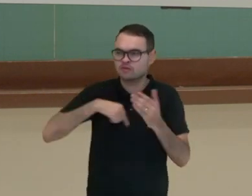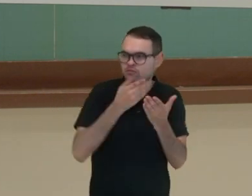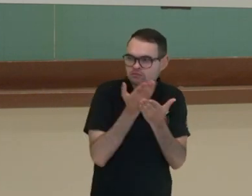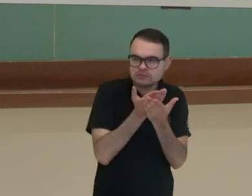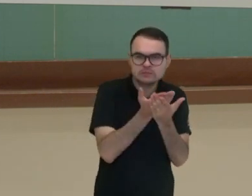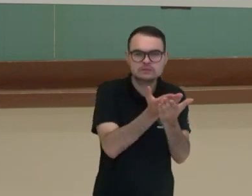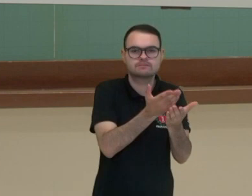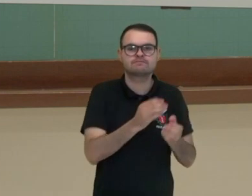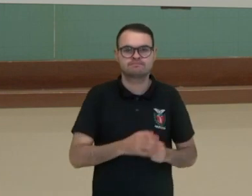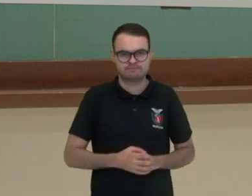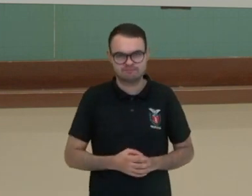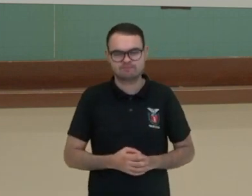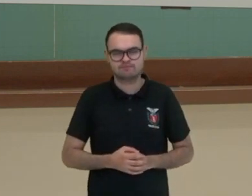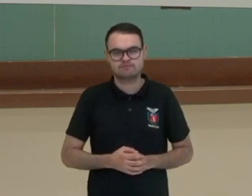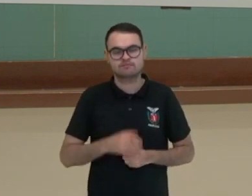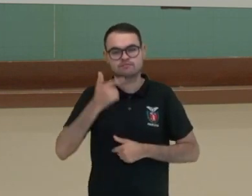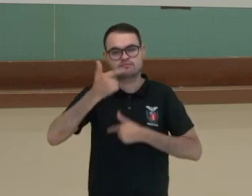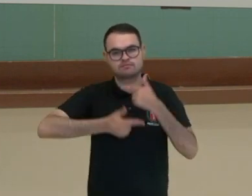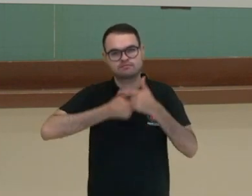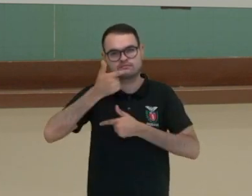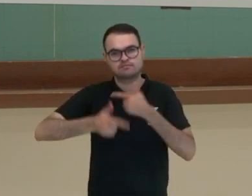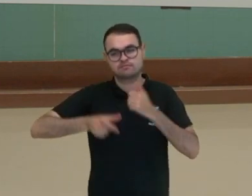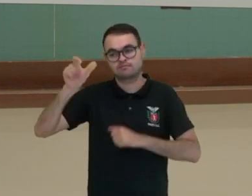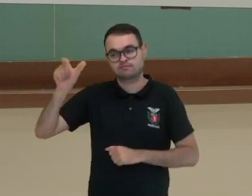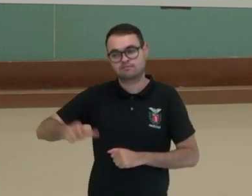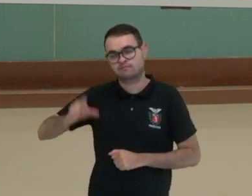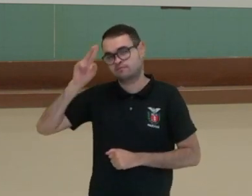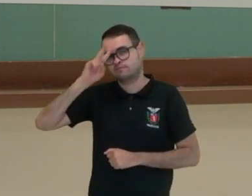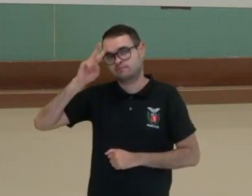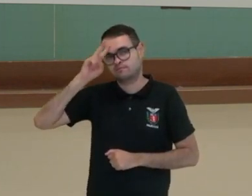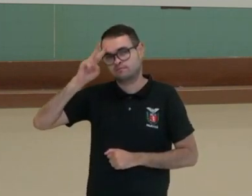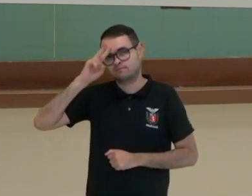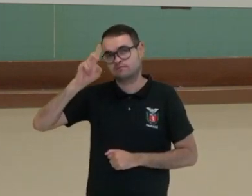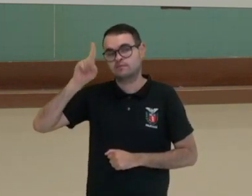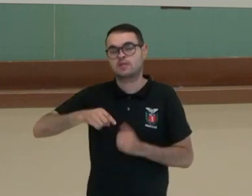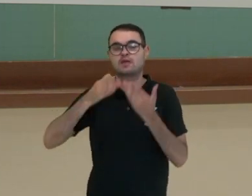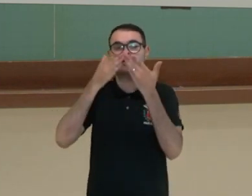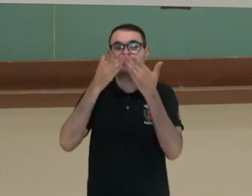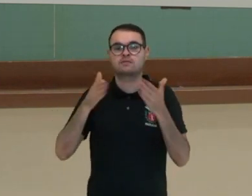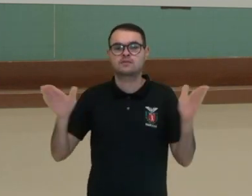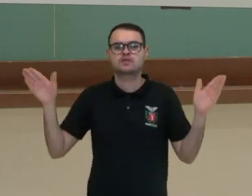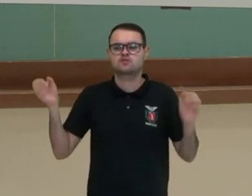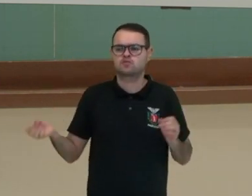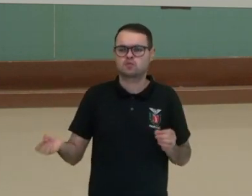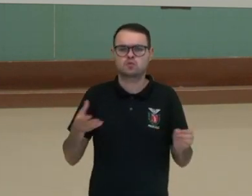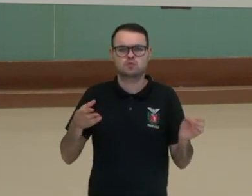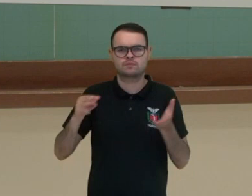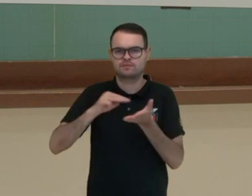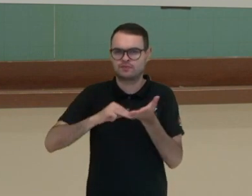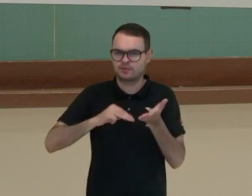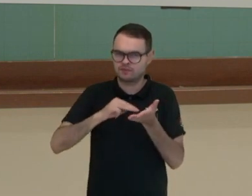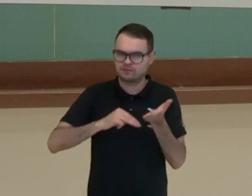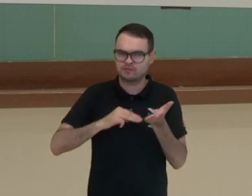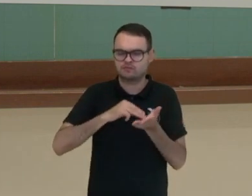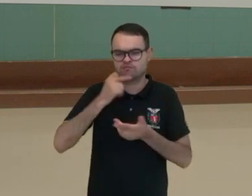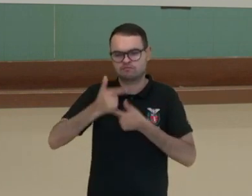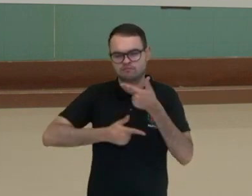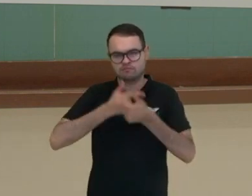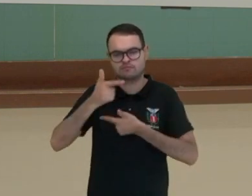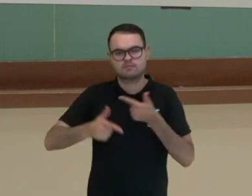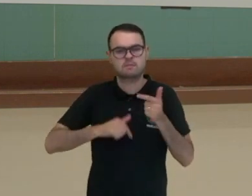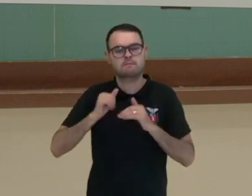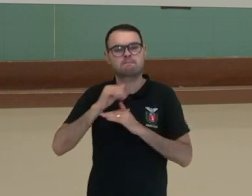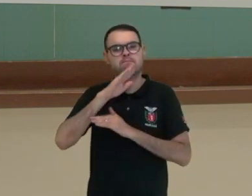né? E o trabalho do historiador, né? E com essa abertura, essas novas metodologias, o trabalho do historiador se